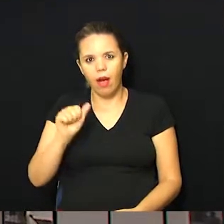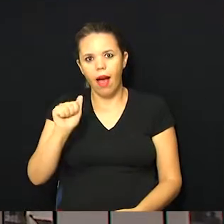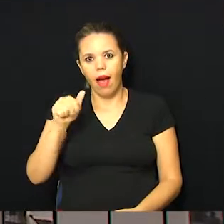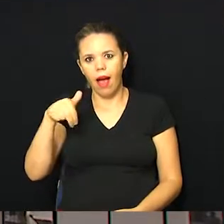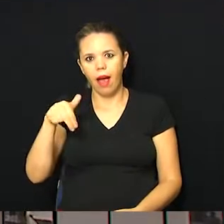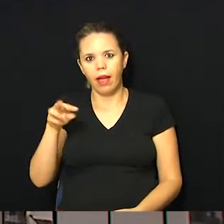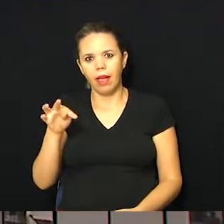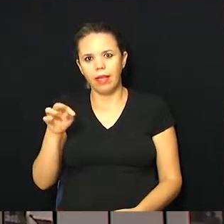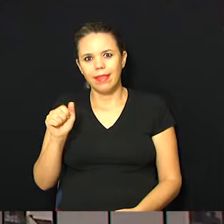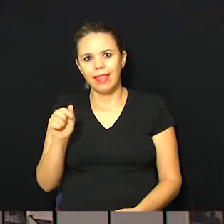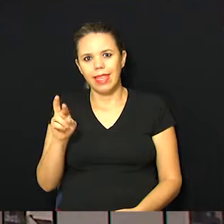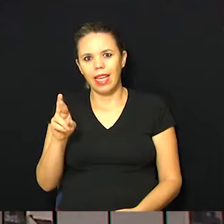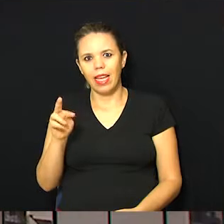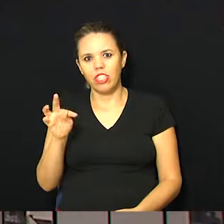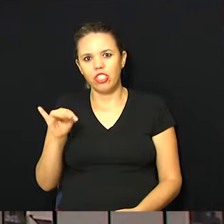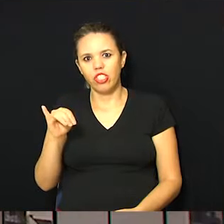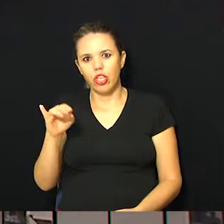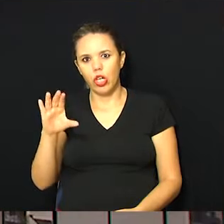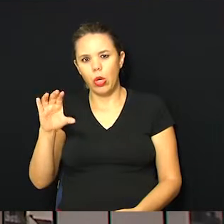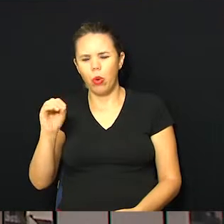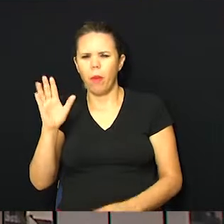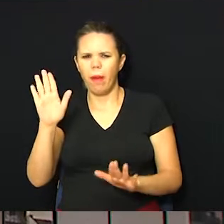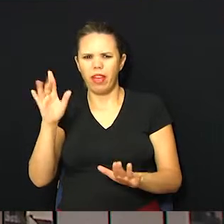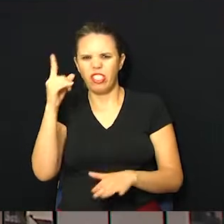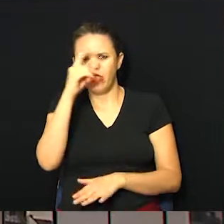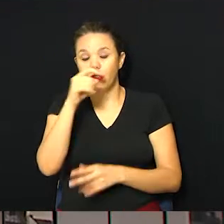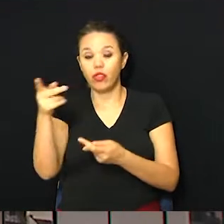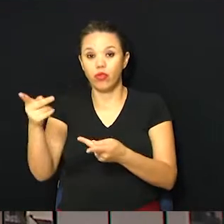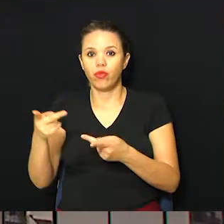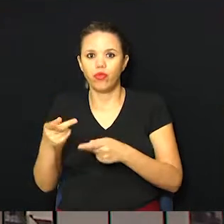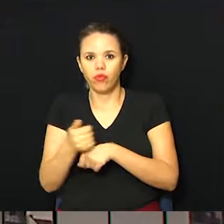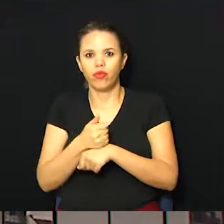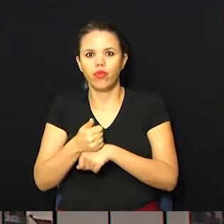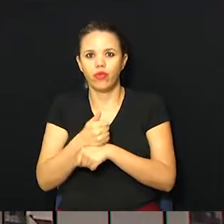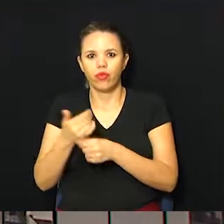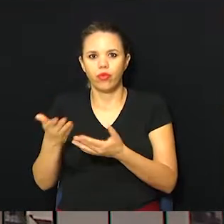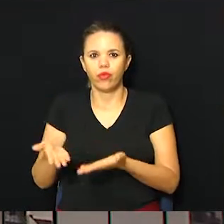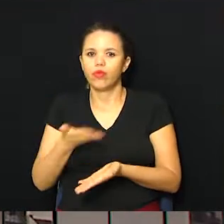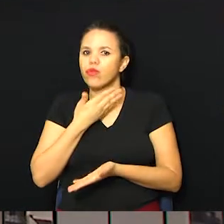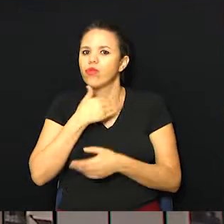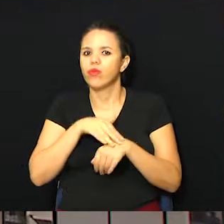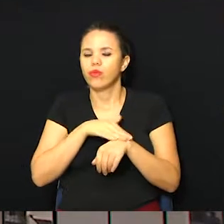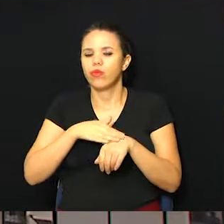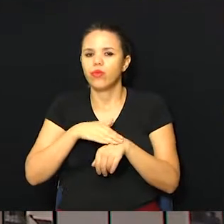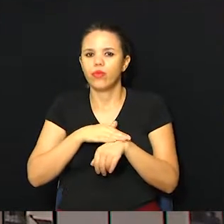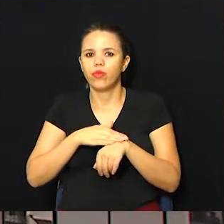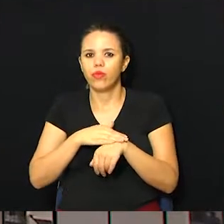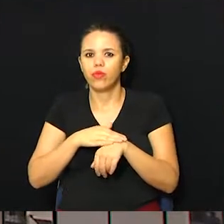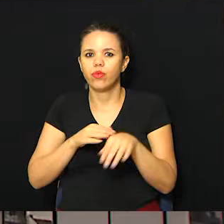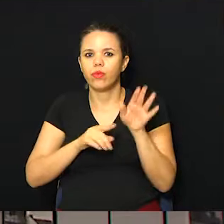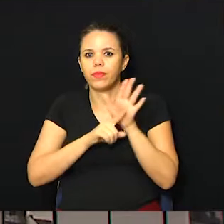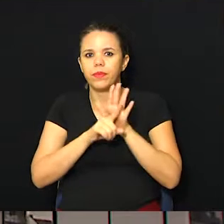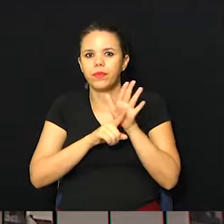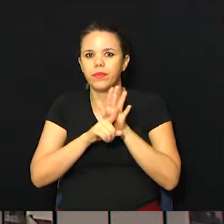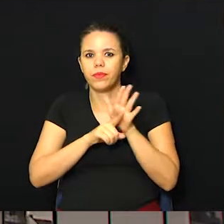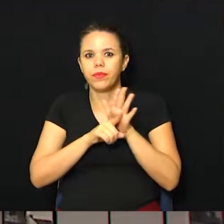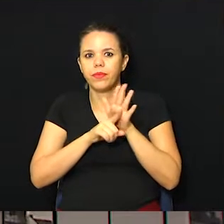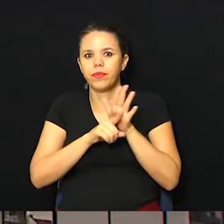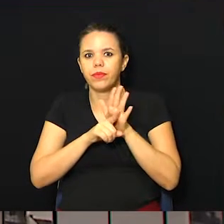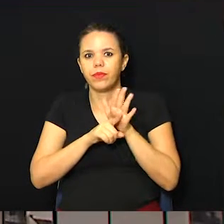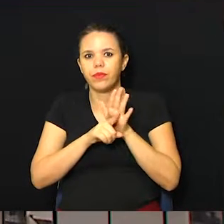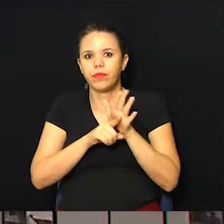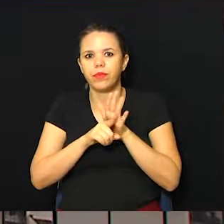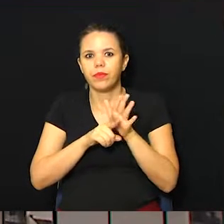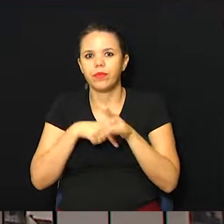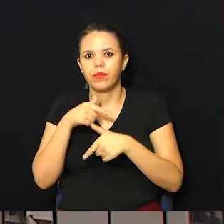Muito legal isso, mas complexo, né? Nós convidamos aqui no Giro Ambiental para conversar com a gente um dos pesquisadores envolvidos